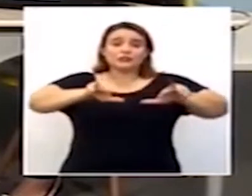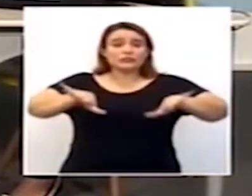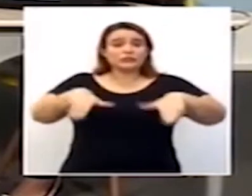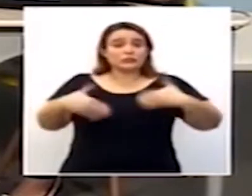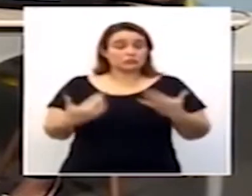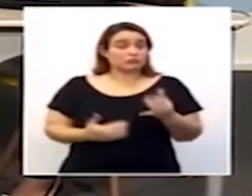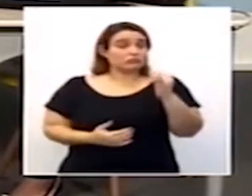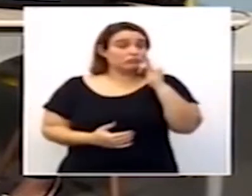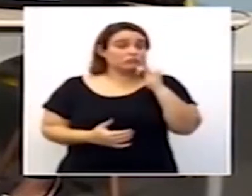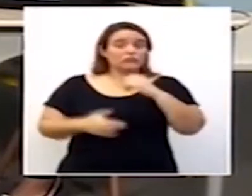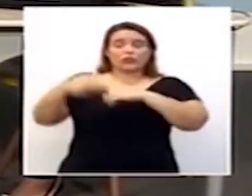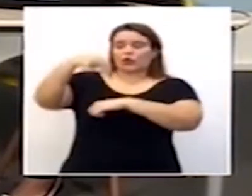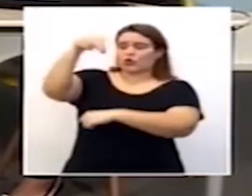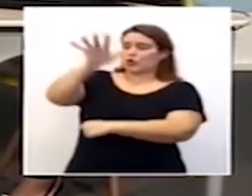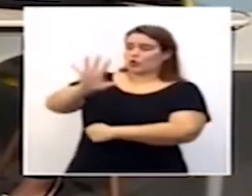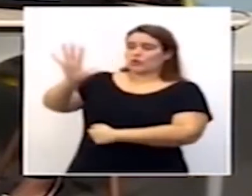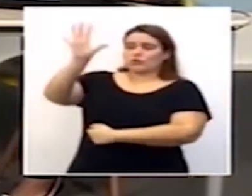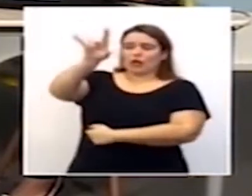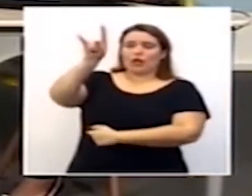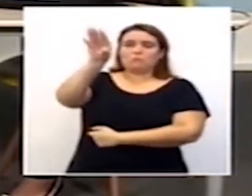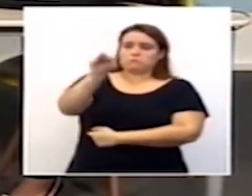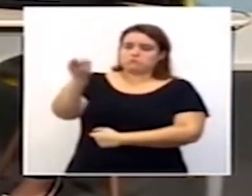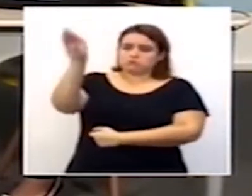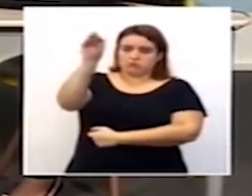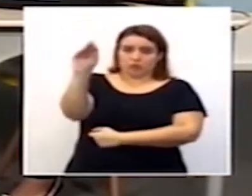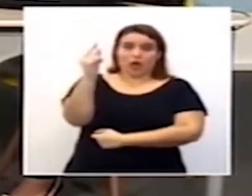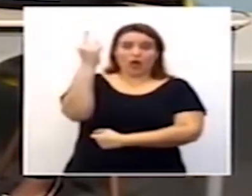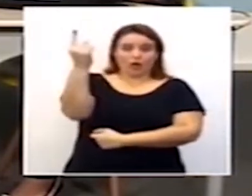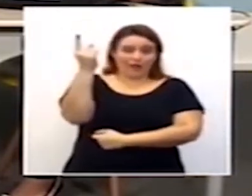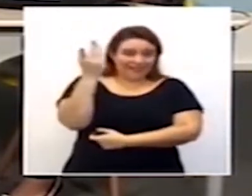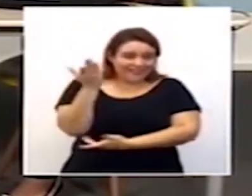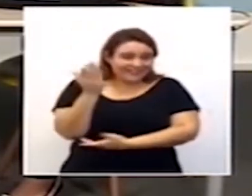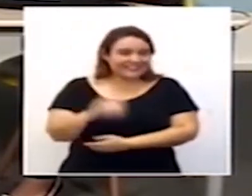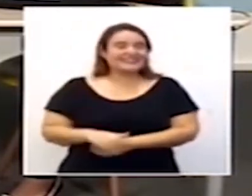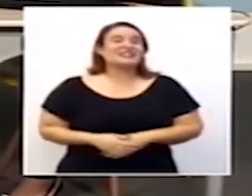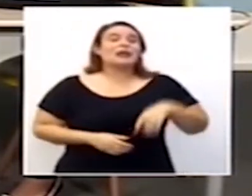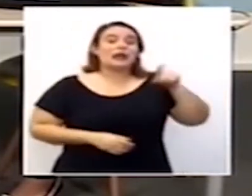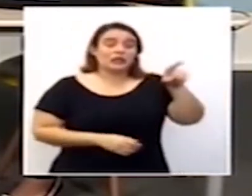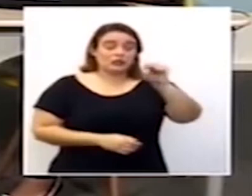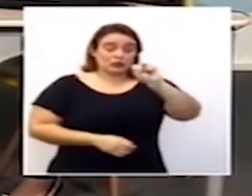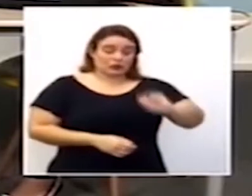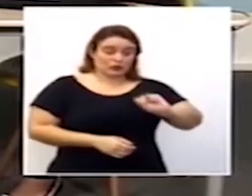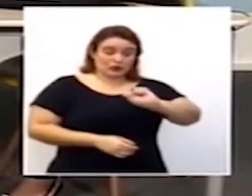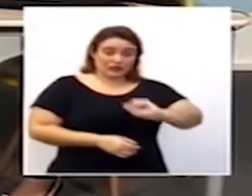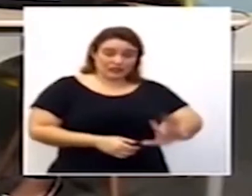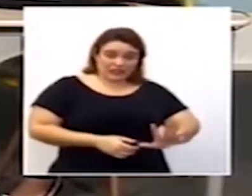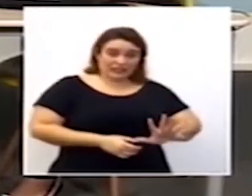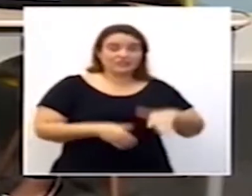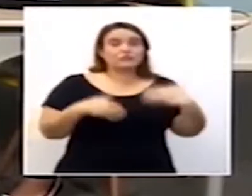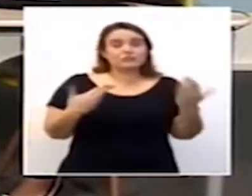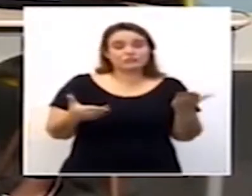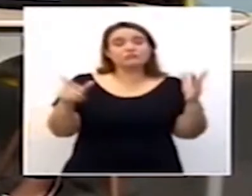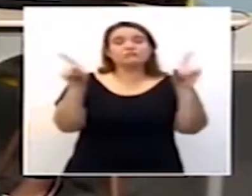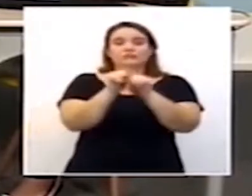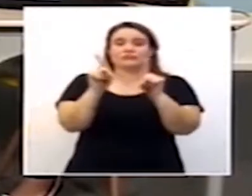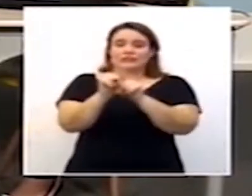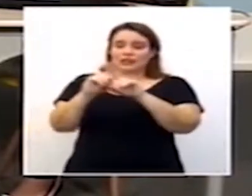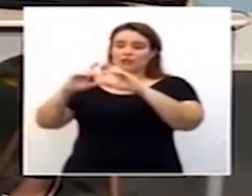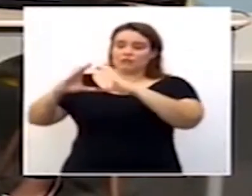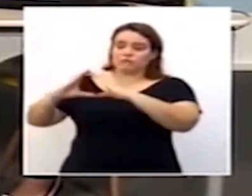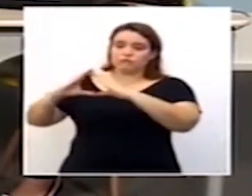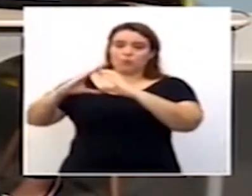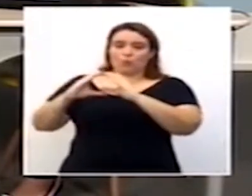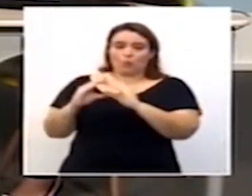aqui no Nordeste nós temos um tipo de fala assim um sudeste que exatamente então nós temos por e-mail e o tamanho também na